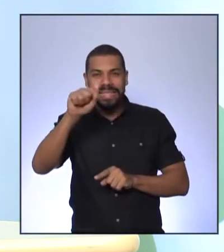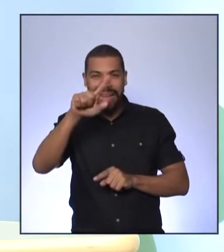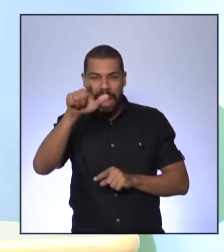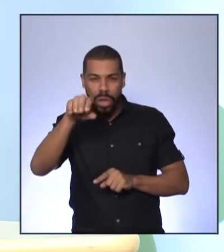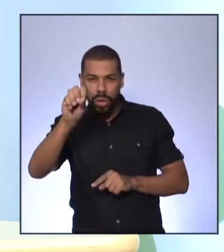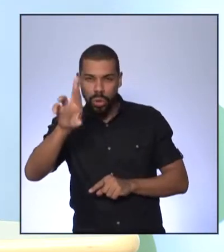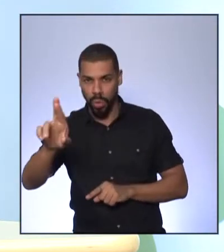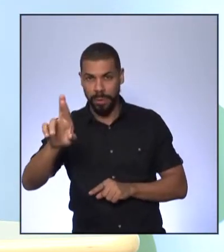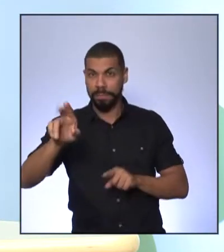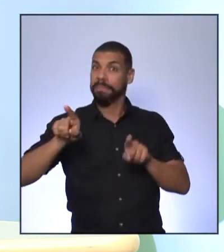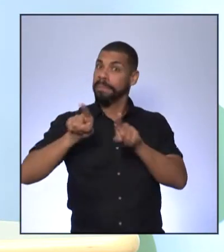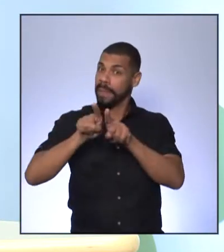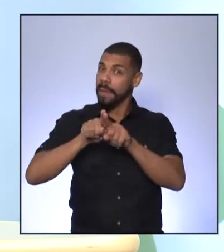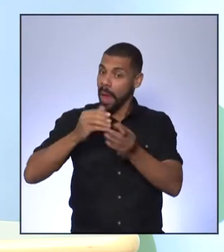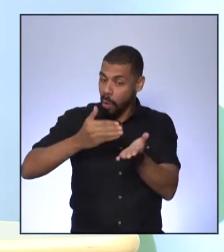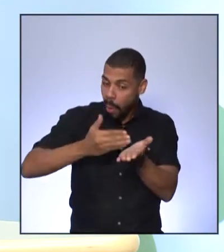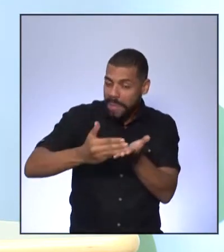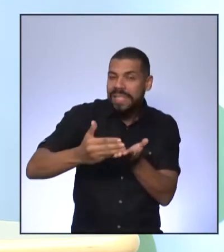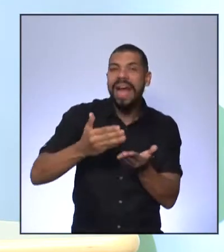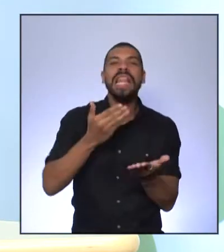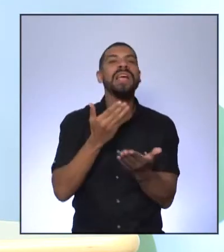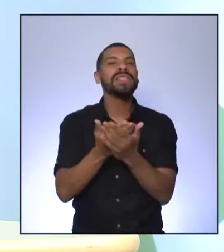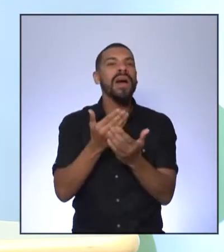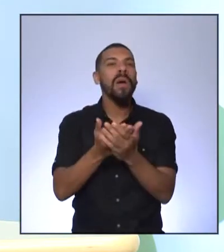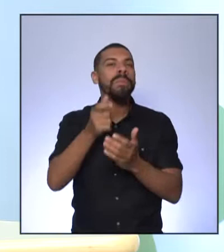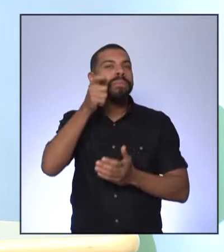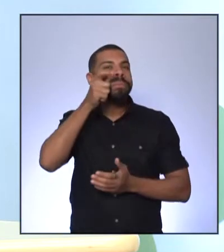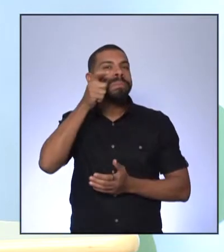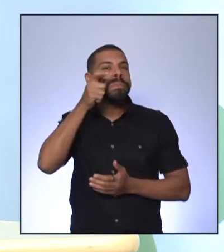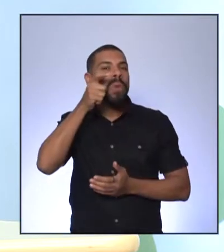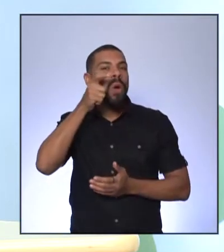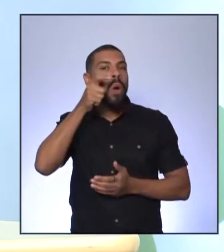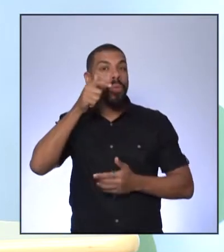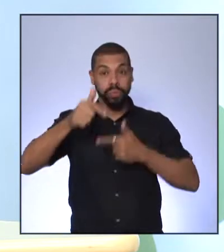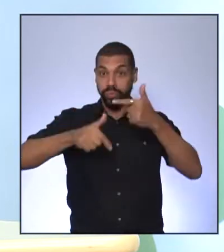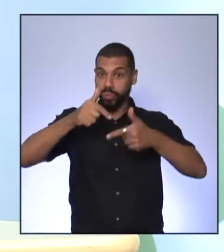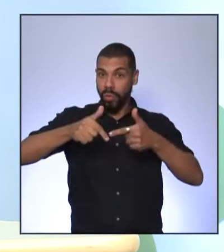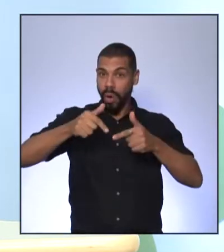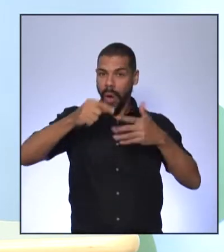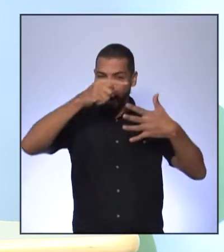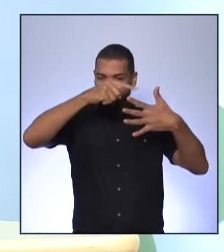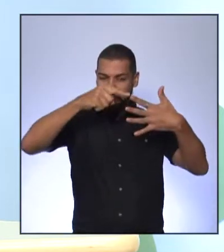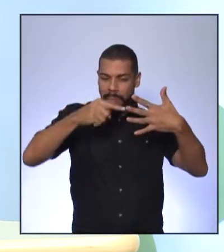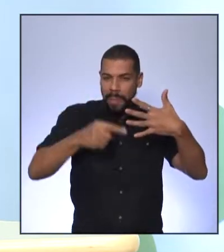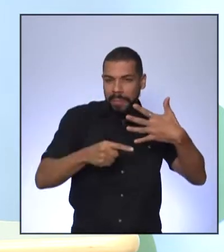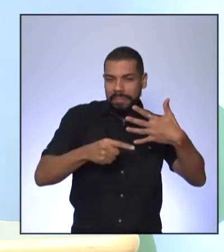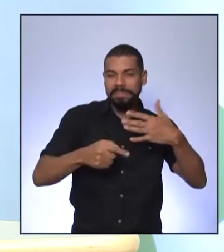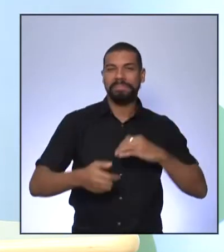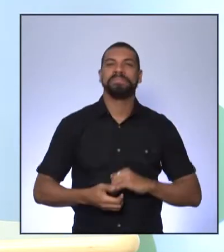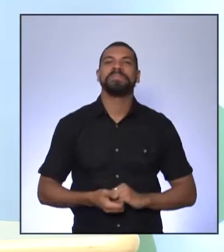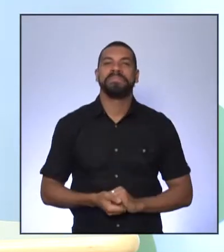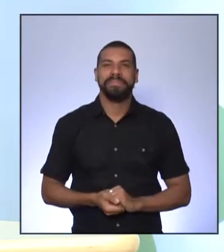acontecer. Para começar a nossa aula, a gente vai ver as habilidades que vão ser trabalhadas hoje.